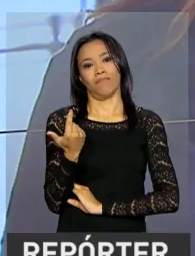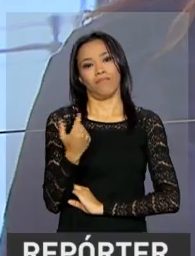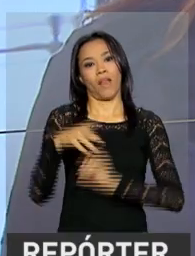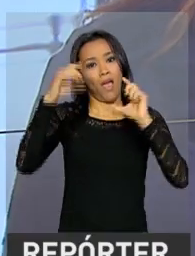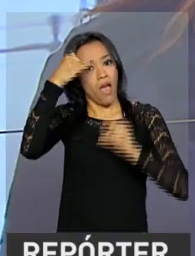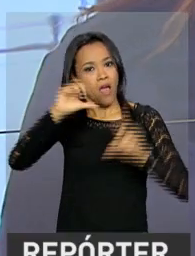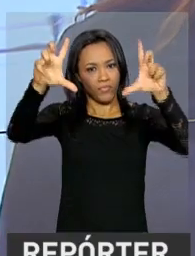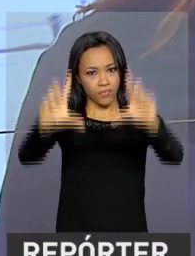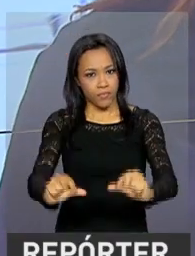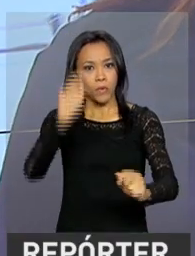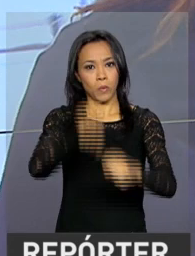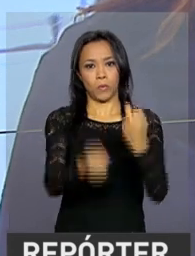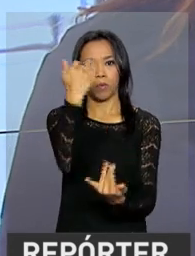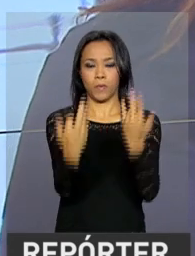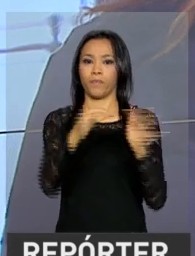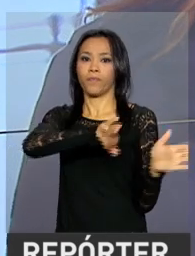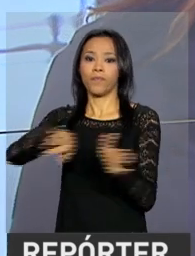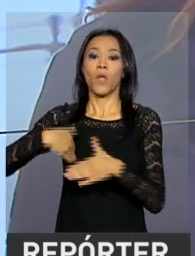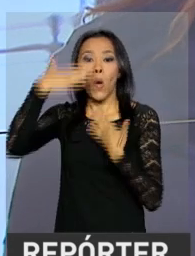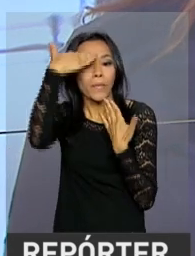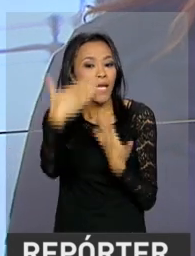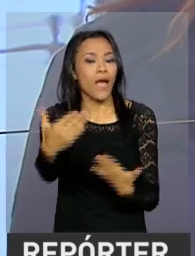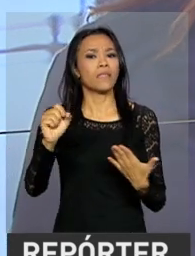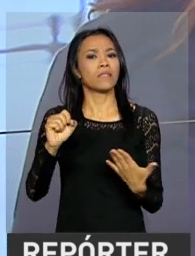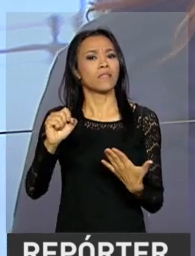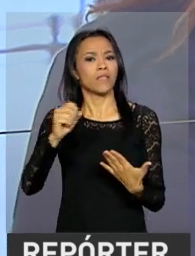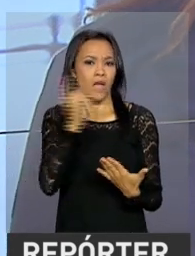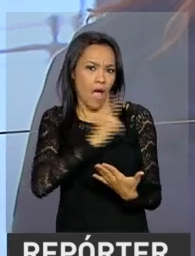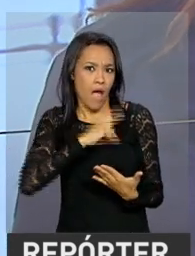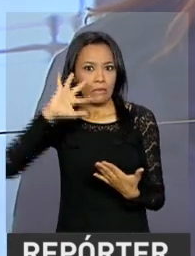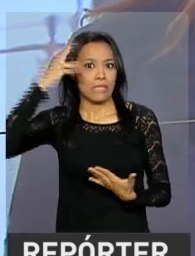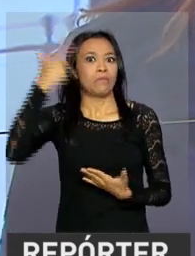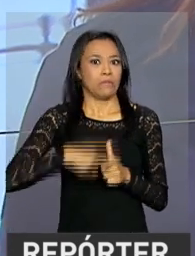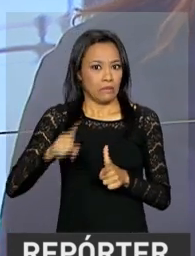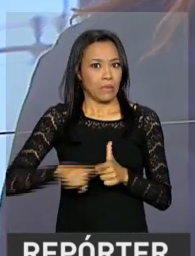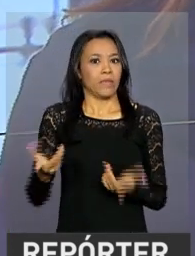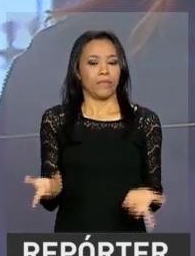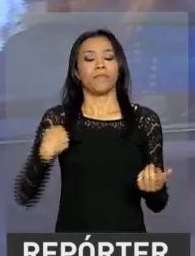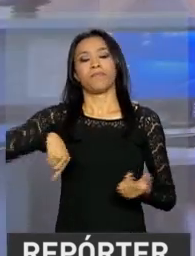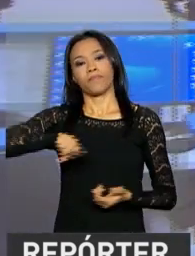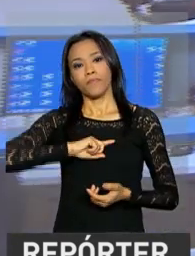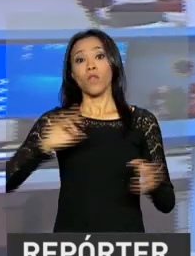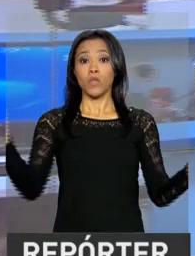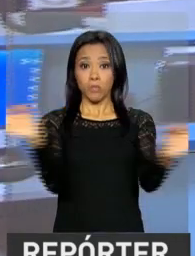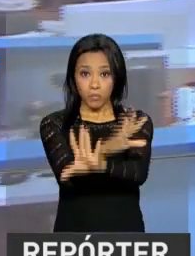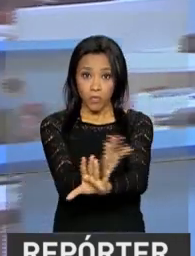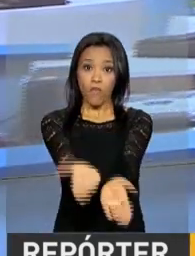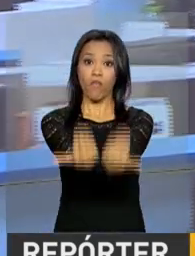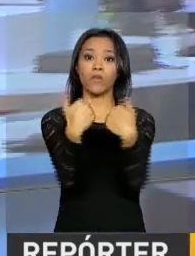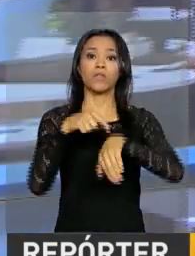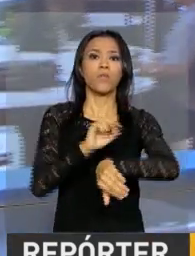tá ok Gabriela Obrigado pelas suas informações torcer para que esse problema seja resolvido o mais rápido possível e nós ficamos por aqui Voltamos